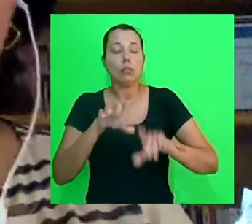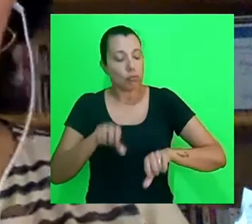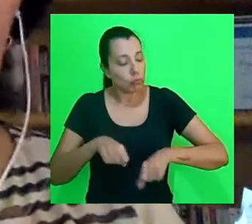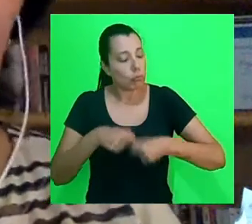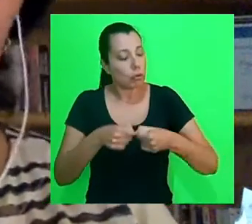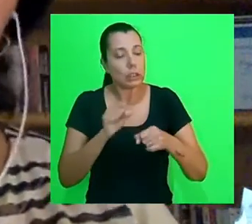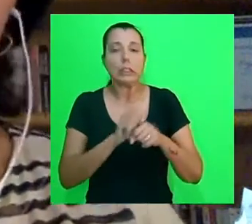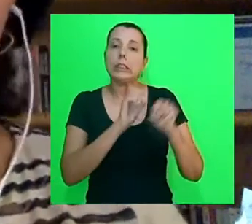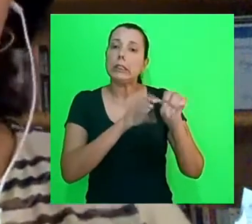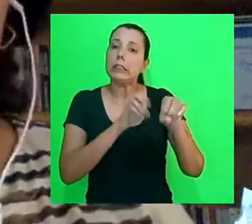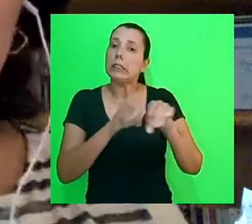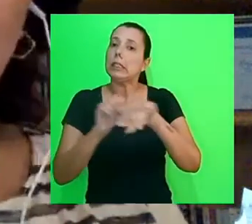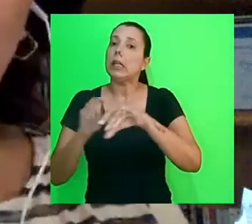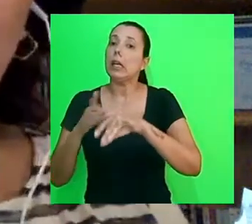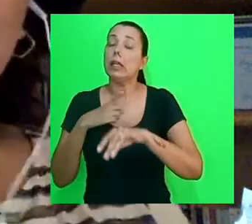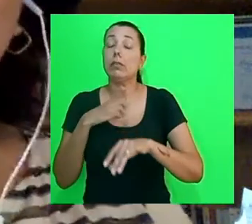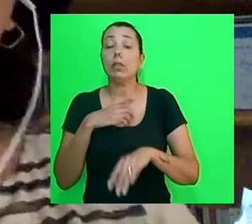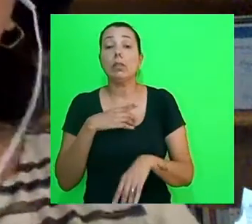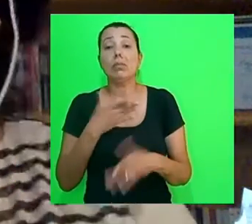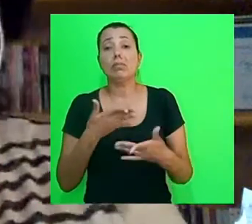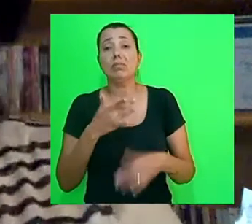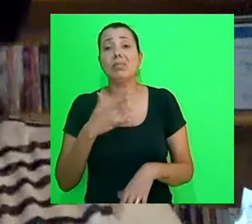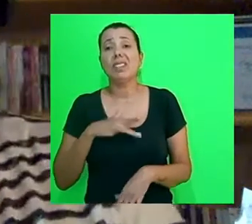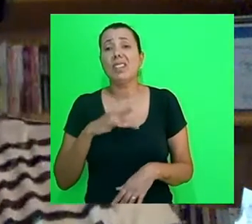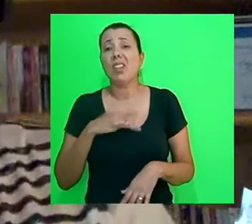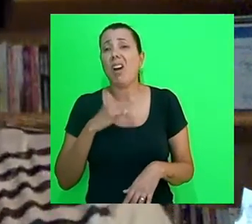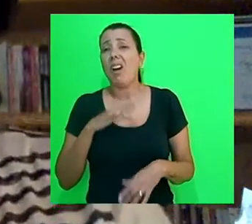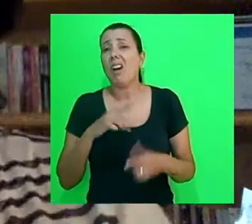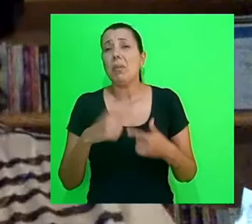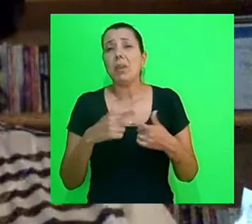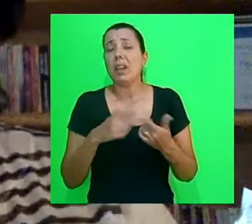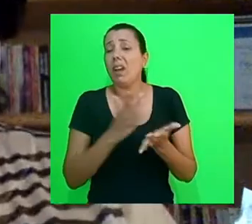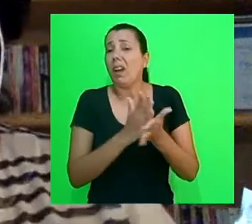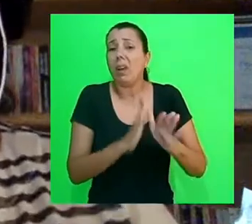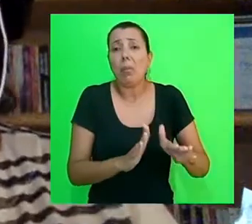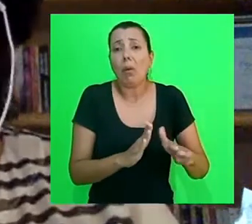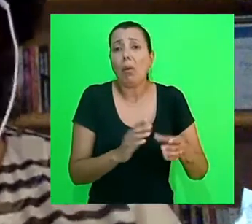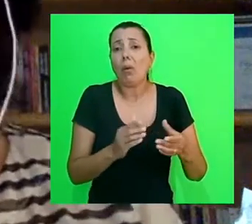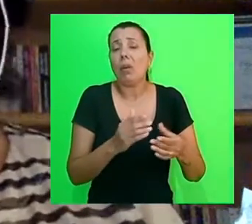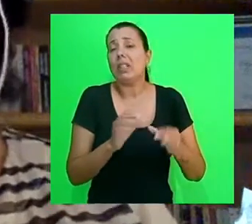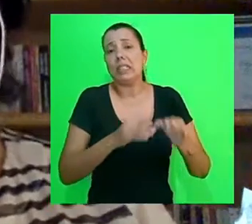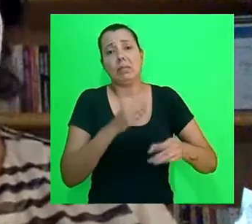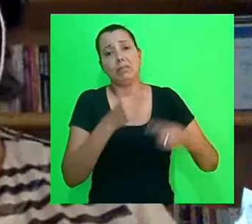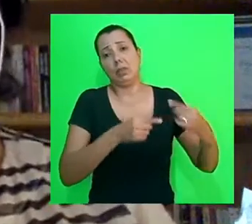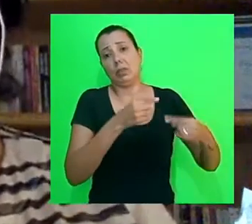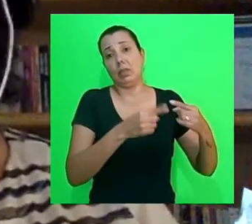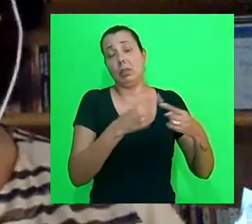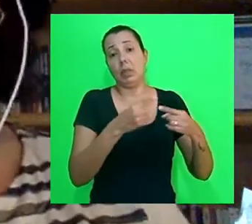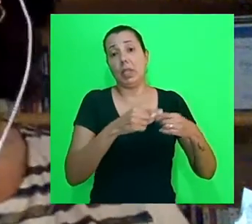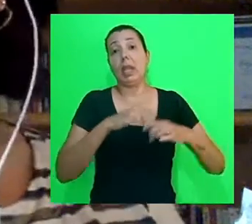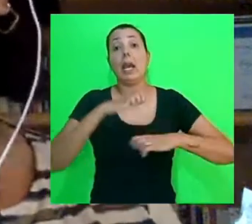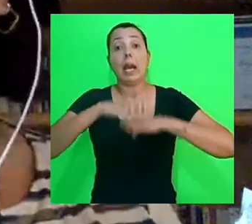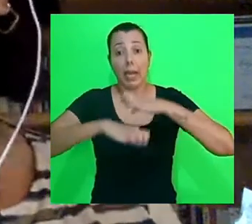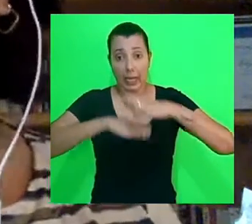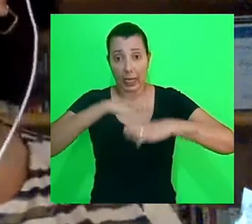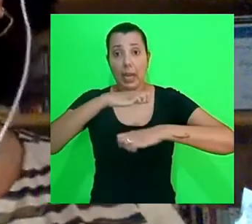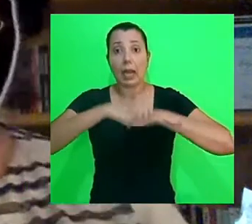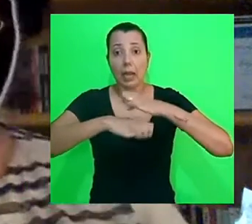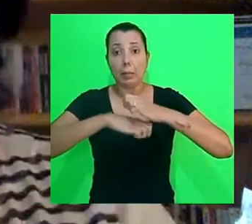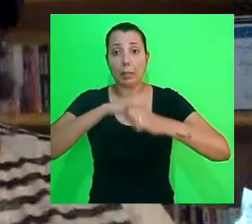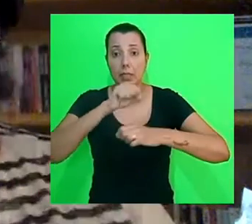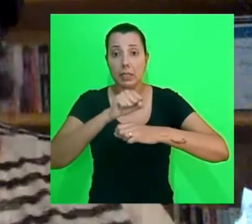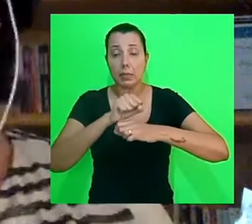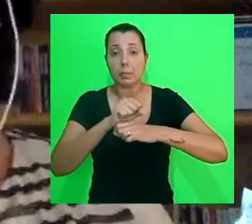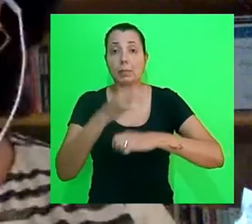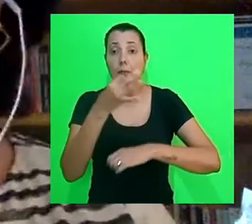de fazer a formação das professoras e dos professores, para que a gente supere no ambiente da escola as